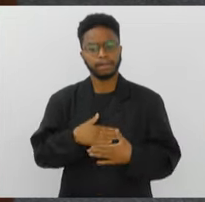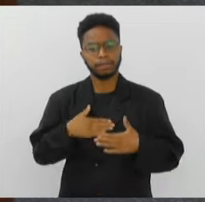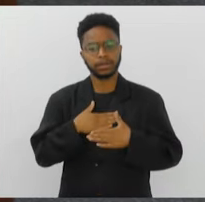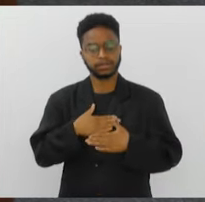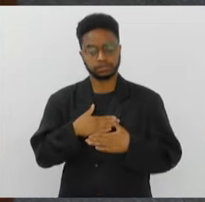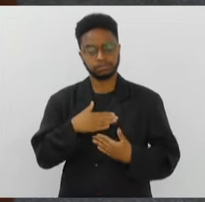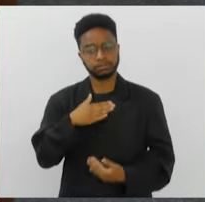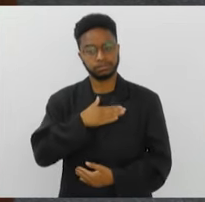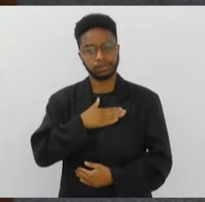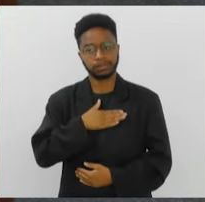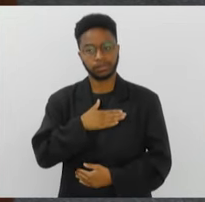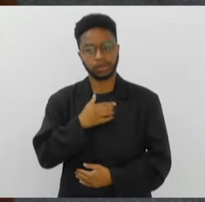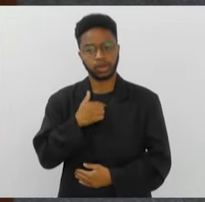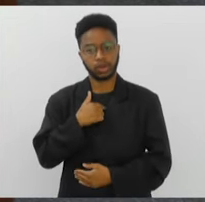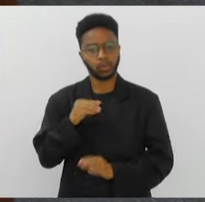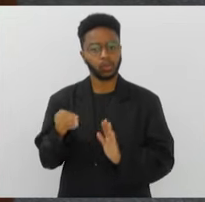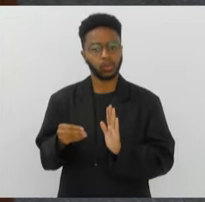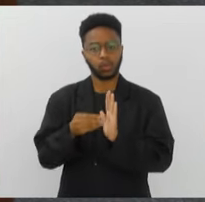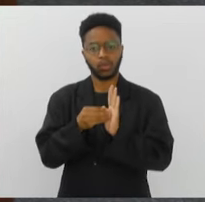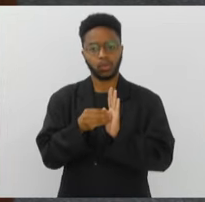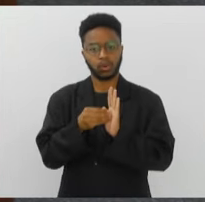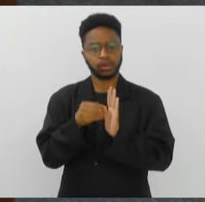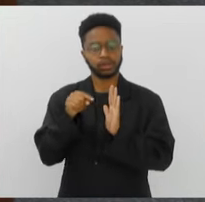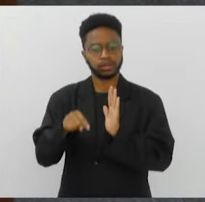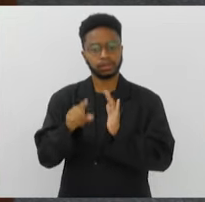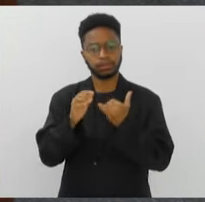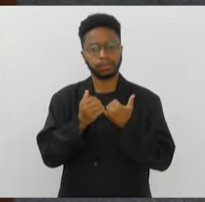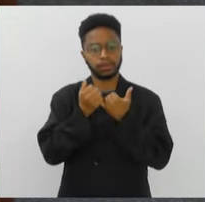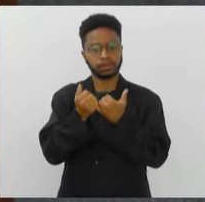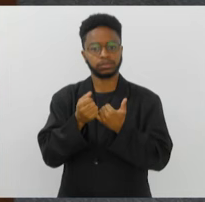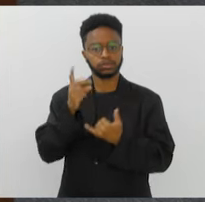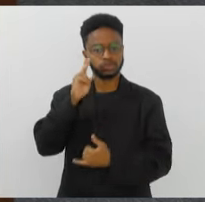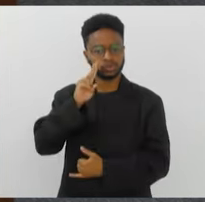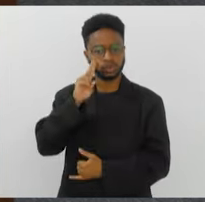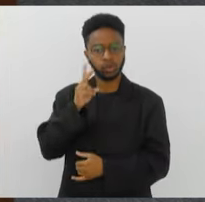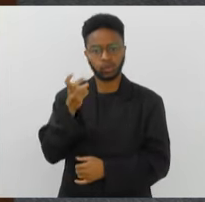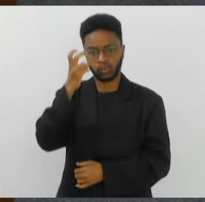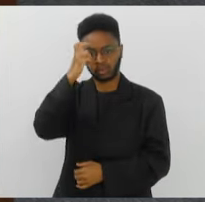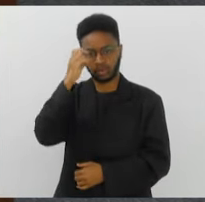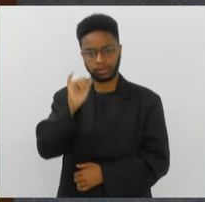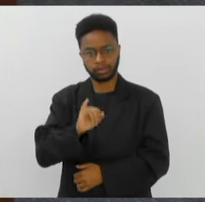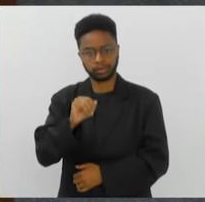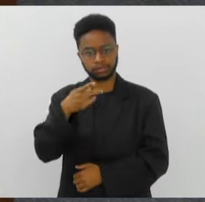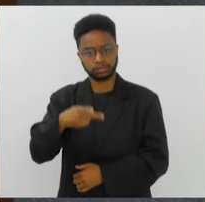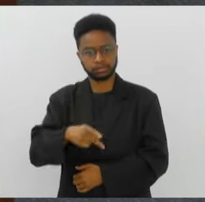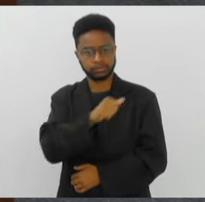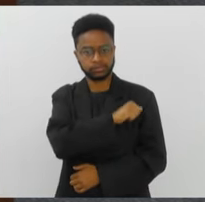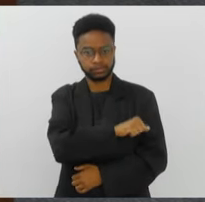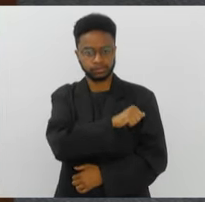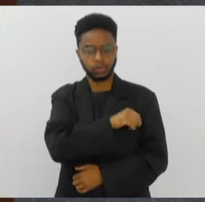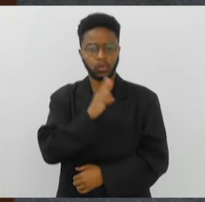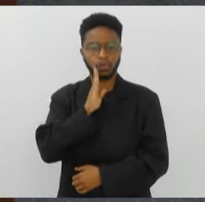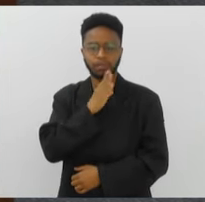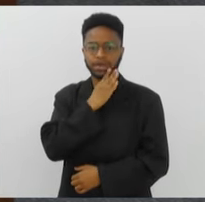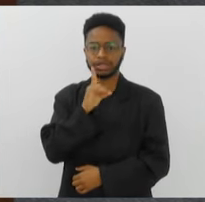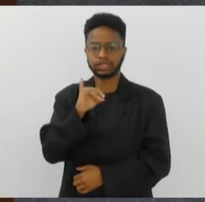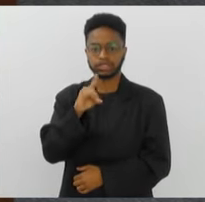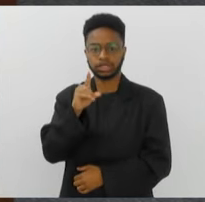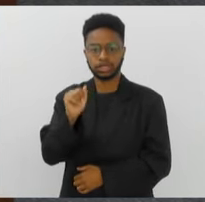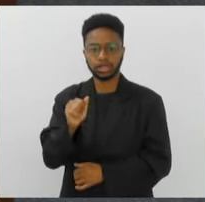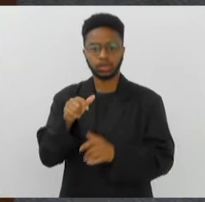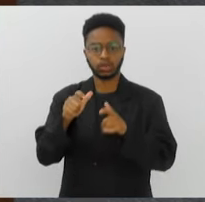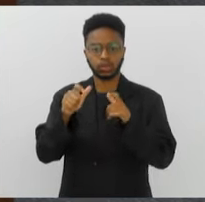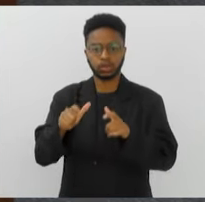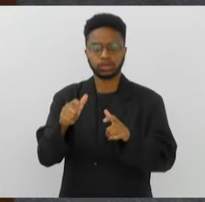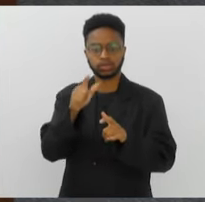para mim estar declarando como patrimônio histórico, cultural e material do Estado do Rio de Janeiro, Dida Bá, que fica na zona